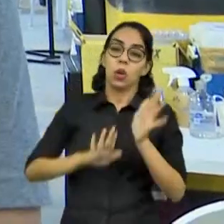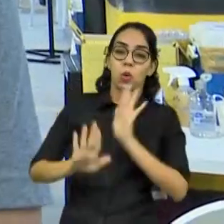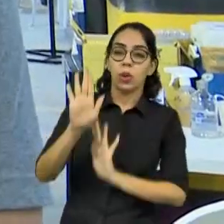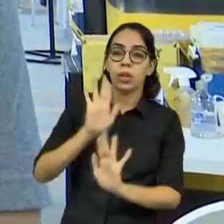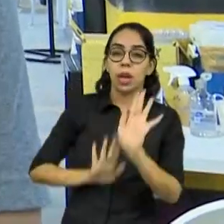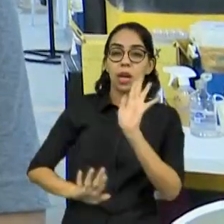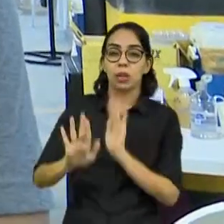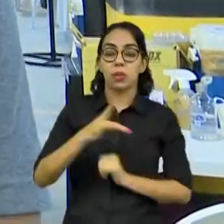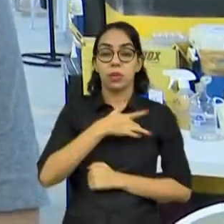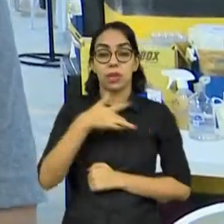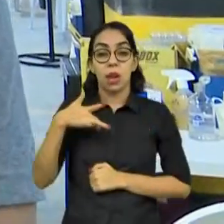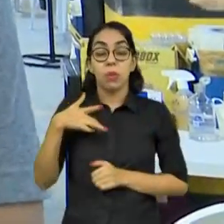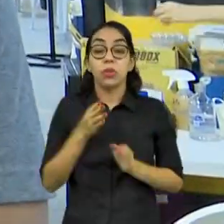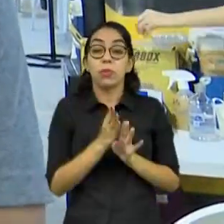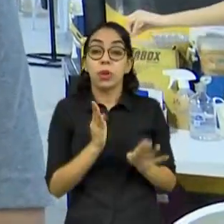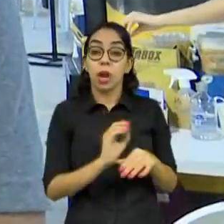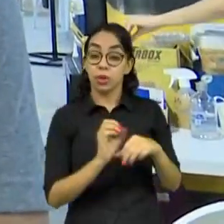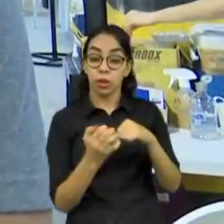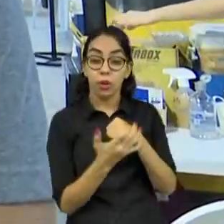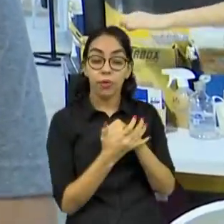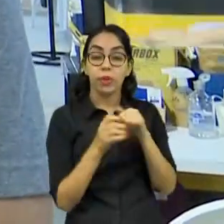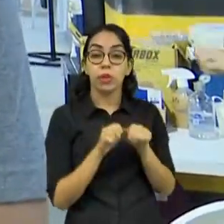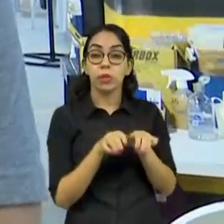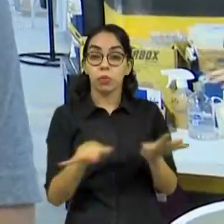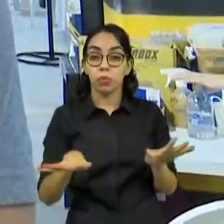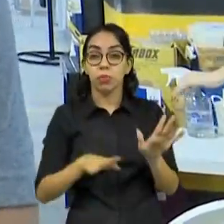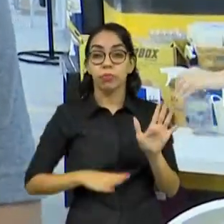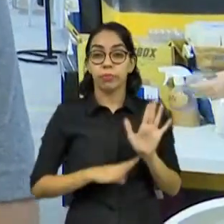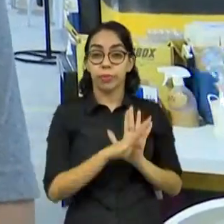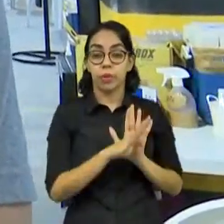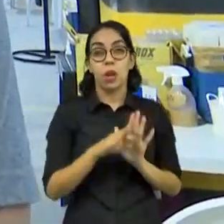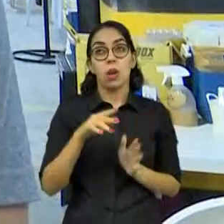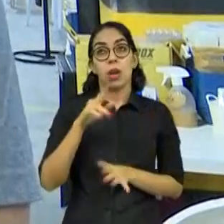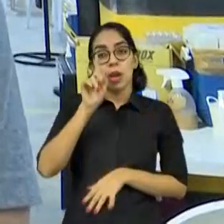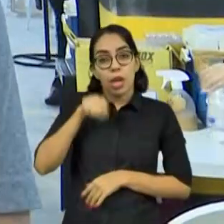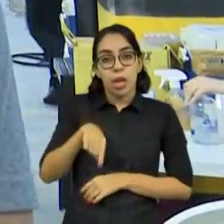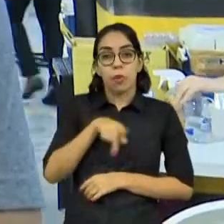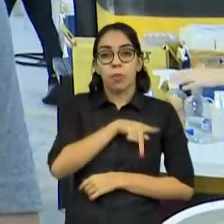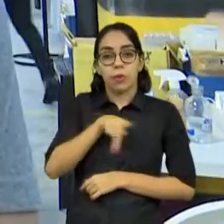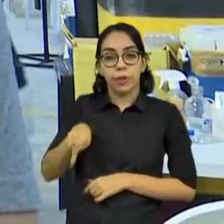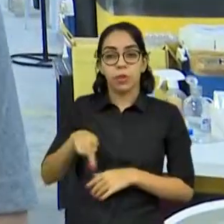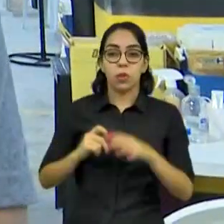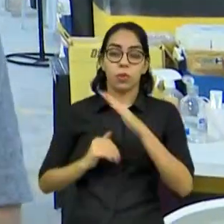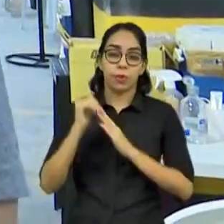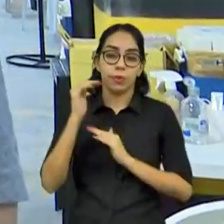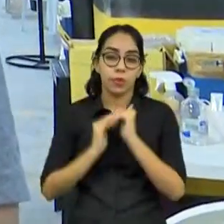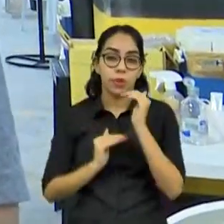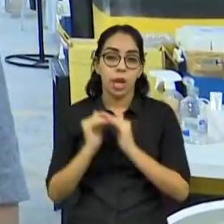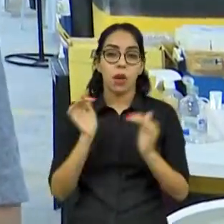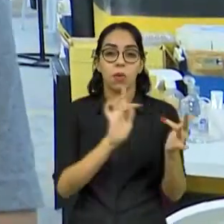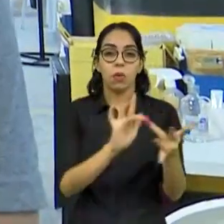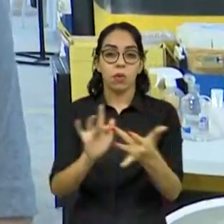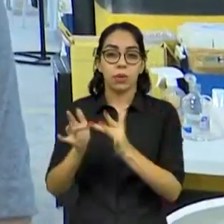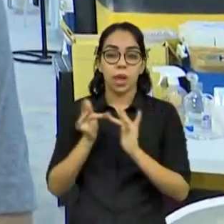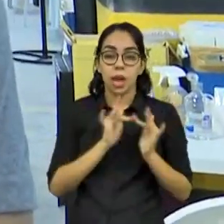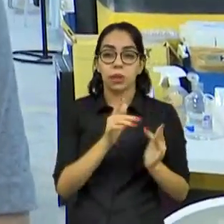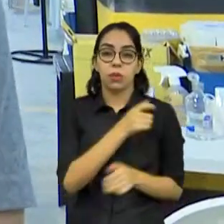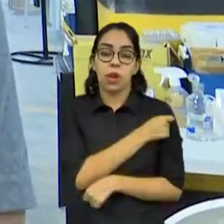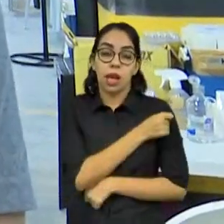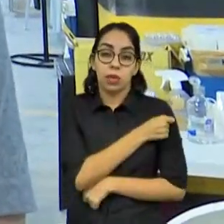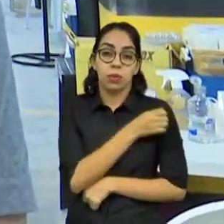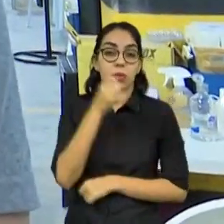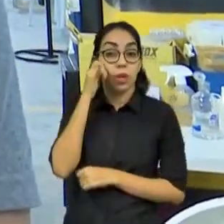aumento do número de casos, né? Então, eu sou professor, eu tenho contato com alunos, então isso também é uma medida preventiva também para facilitar, para evitar,